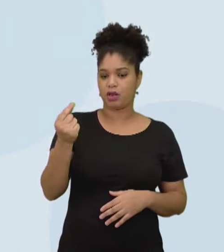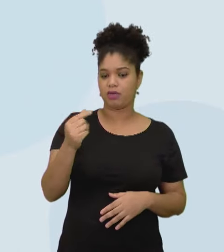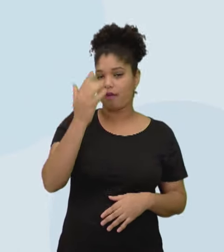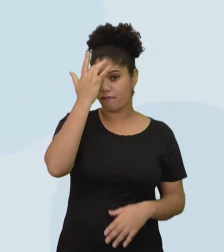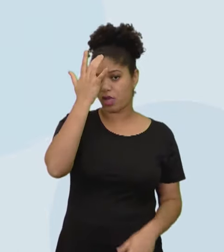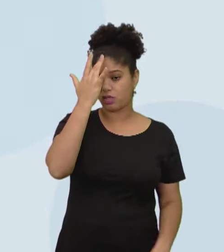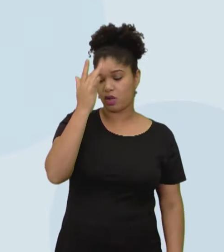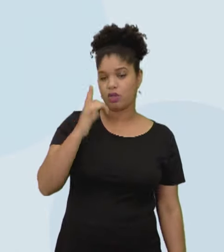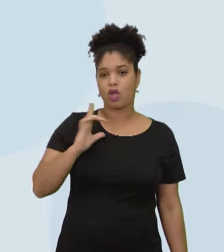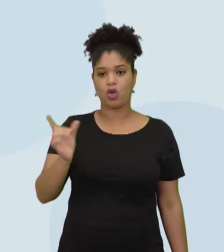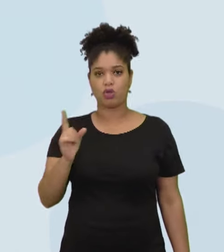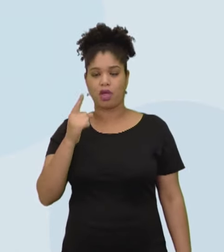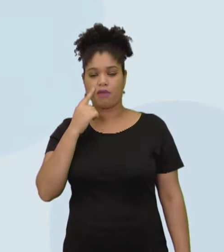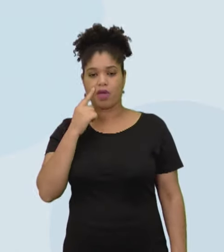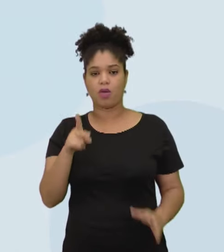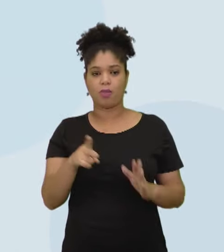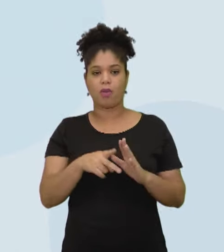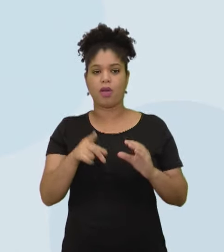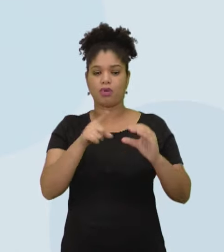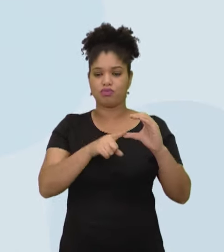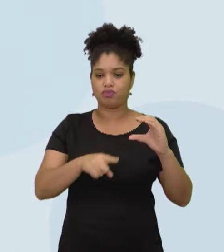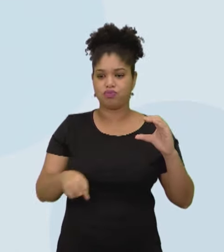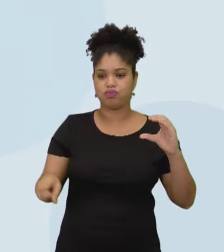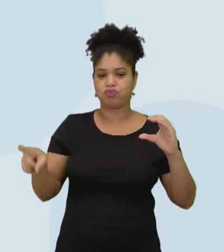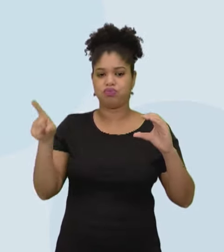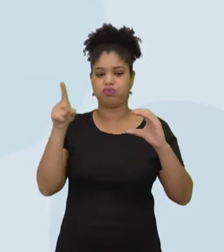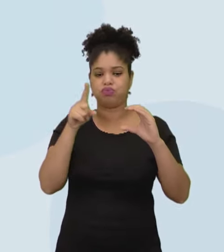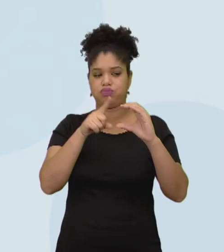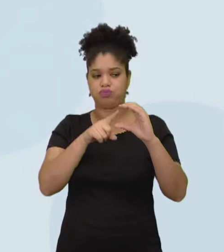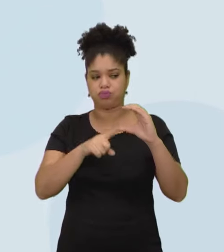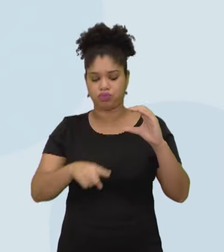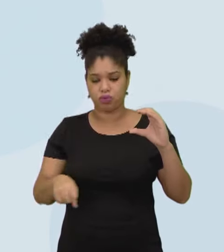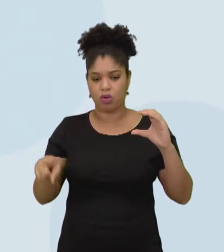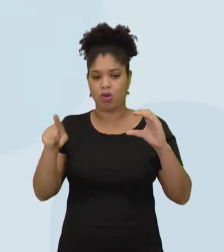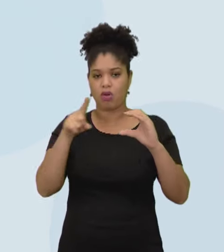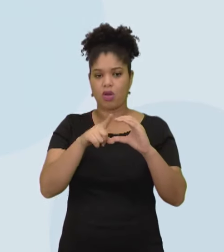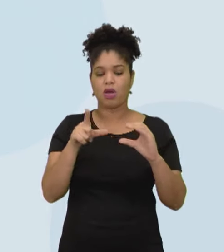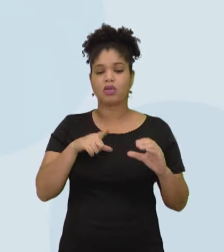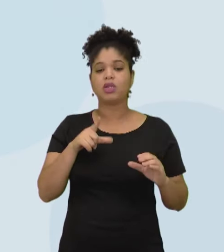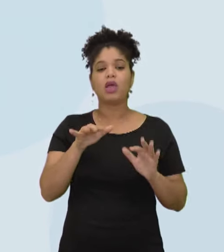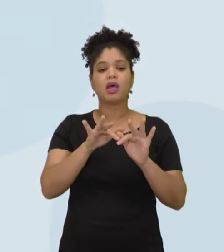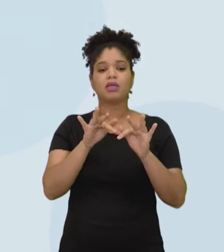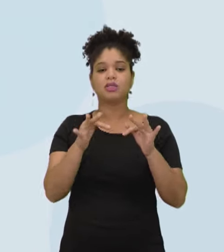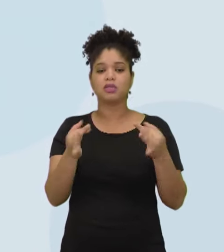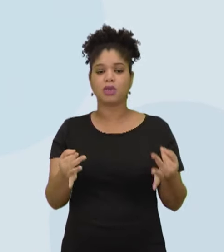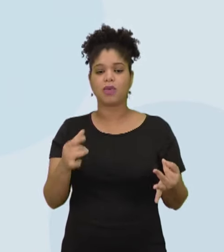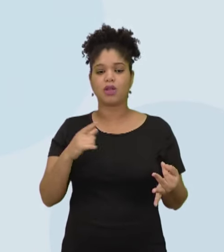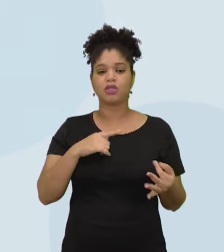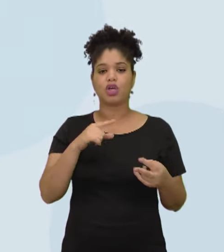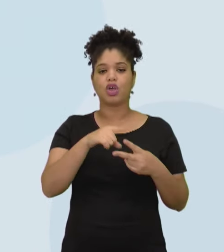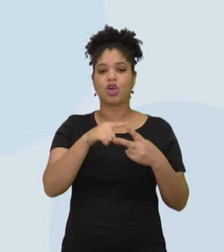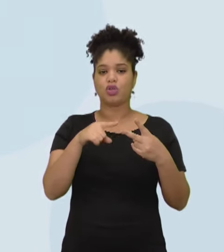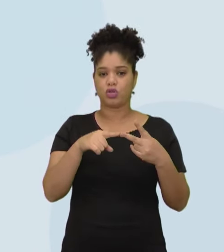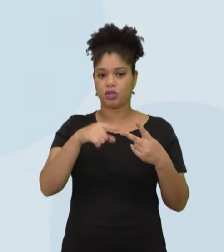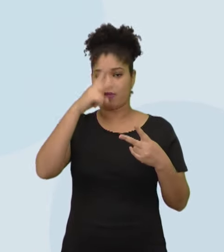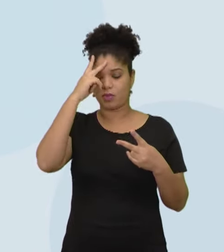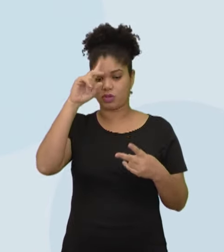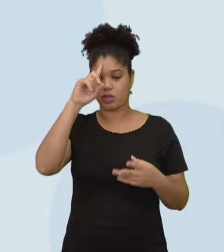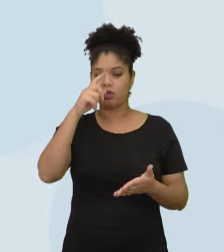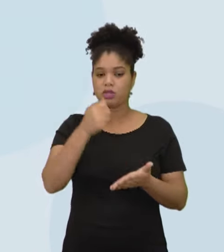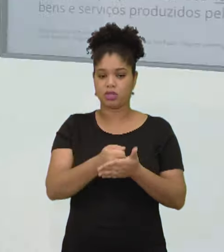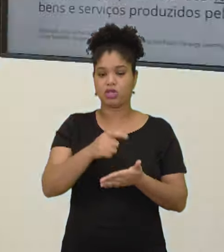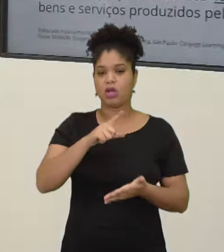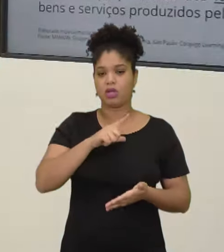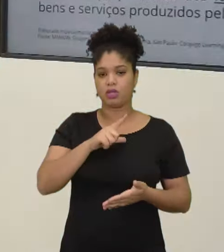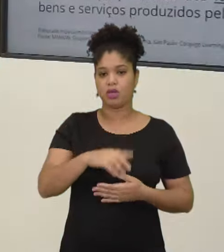facilitar. O diagrama é uma representação esquemática simplificada que contém apenas dois tomadores de decisão.